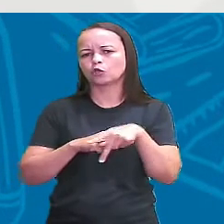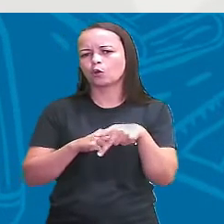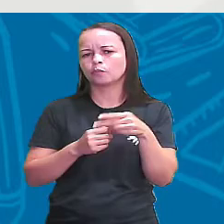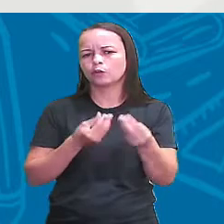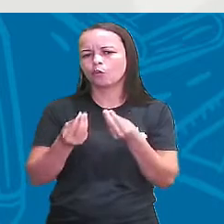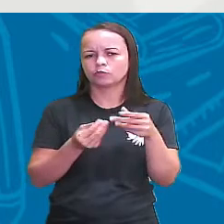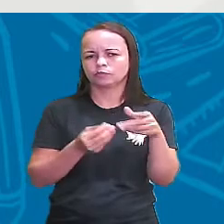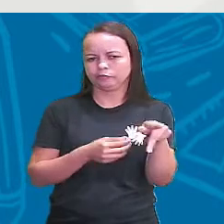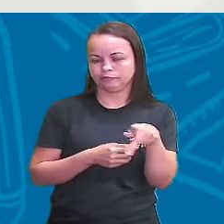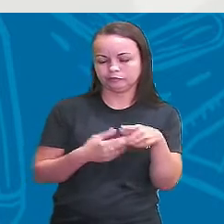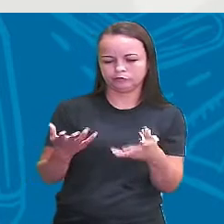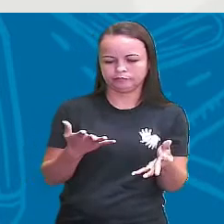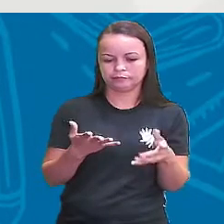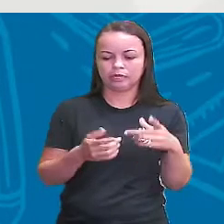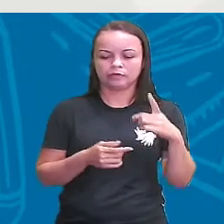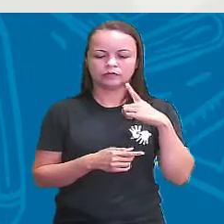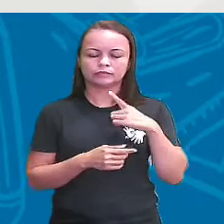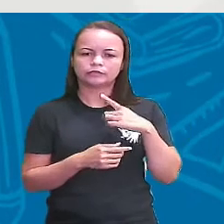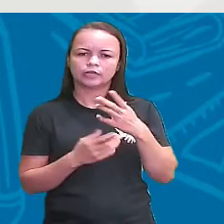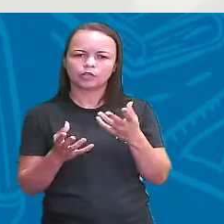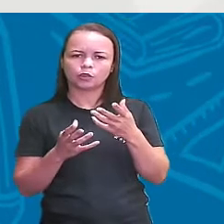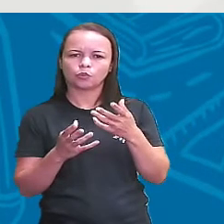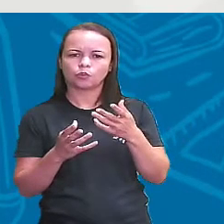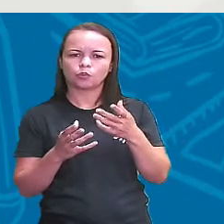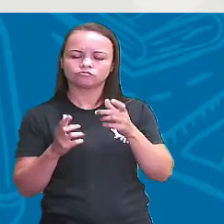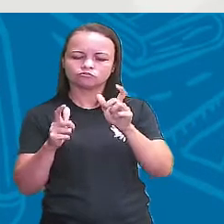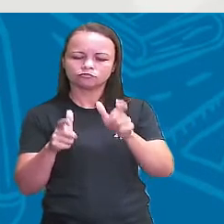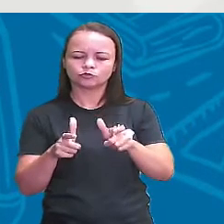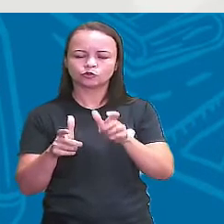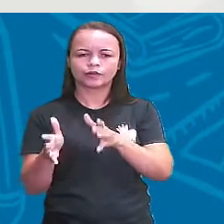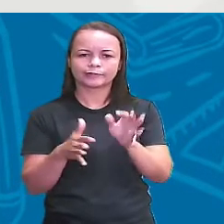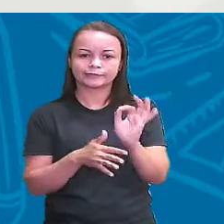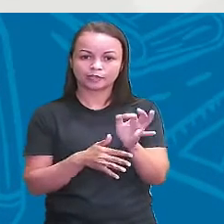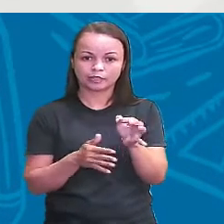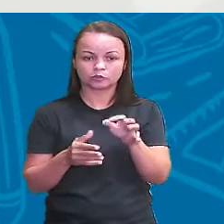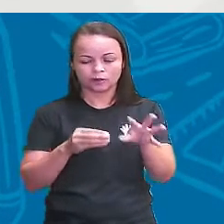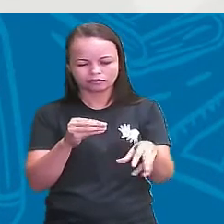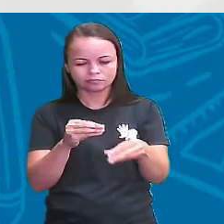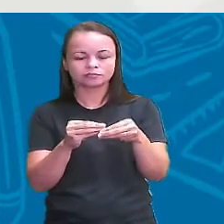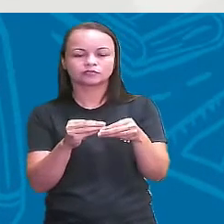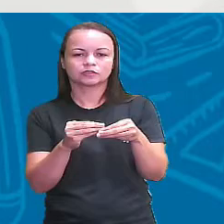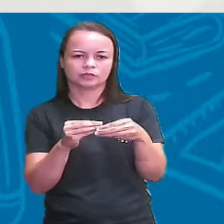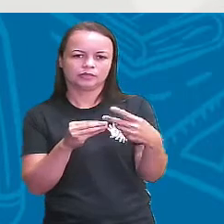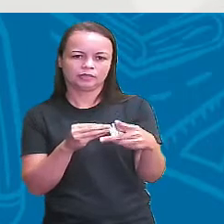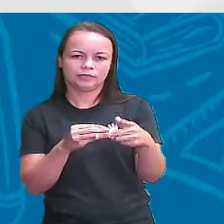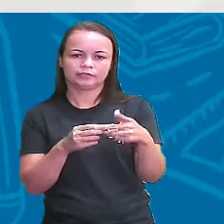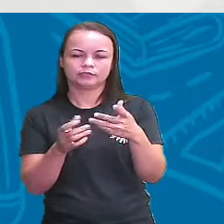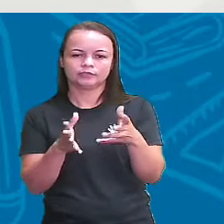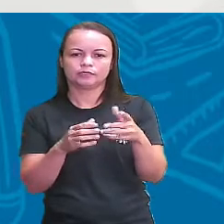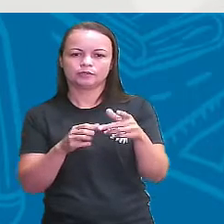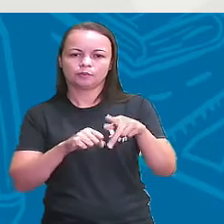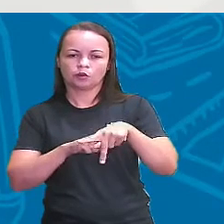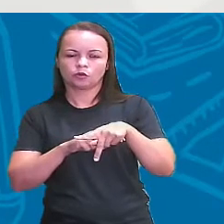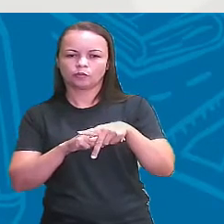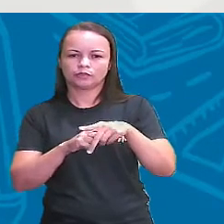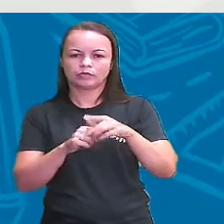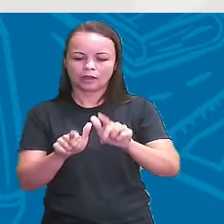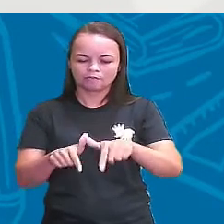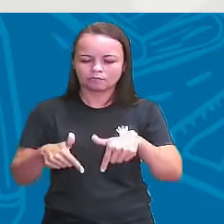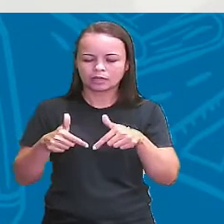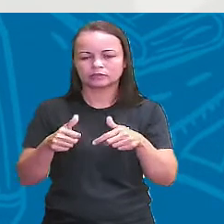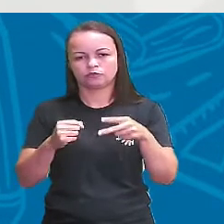um lugar para colocar esse pronome. Ele vai estar sempre complementando a ação do verbo. Então, ou